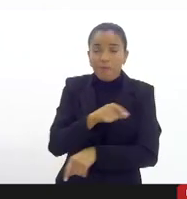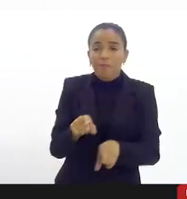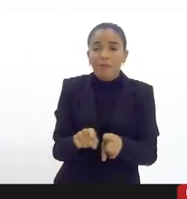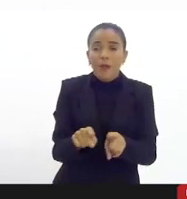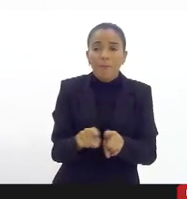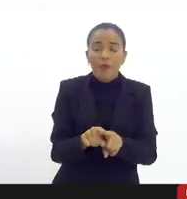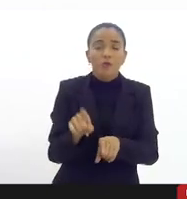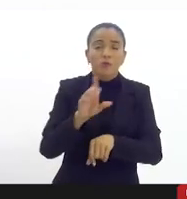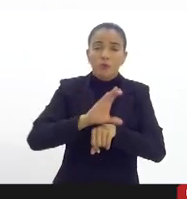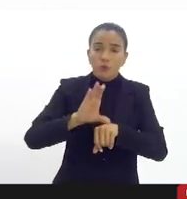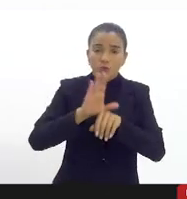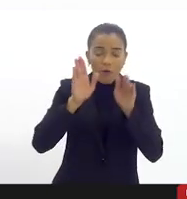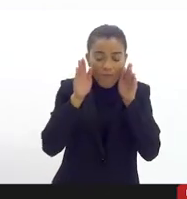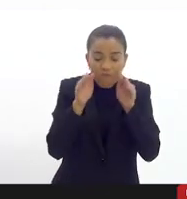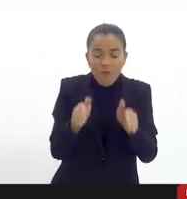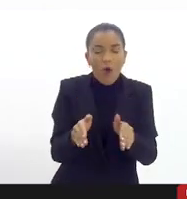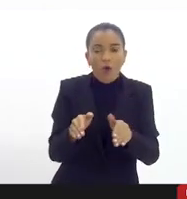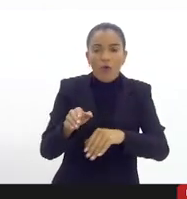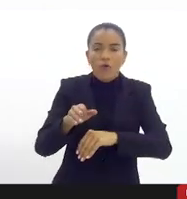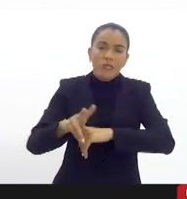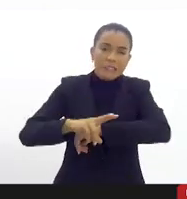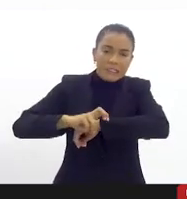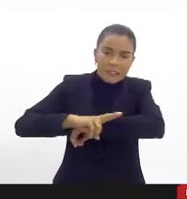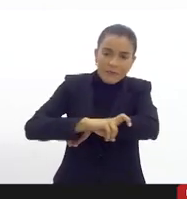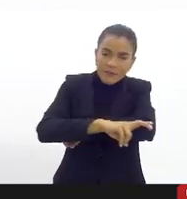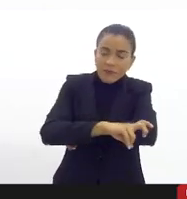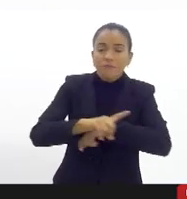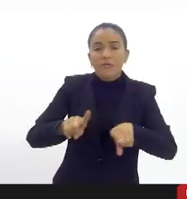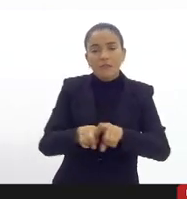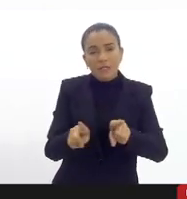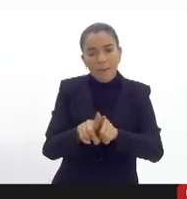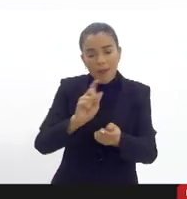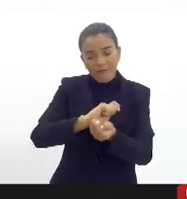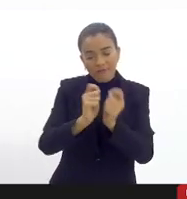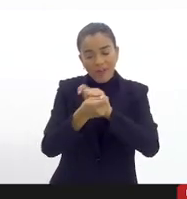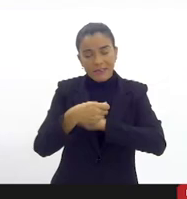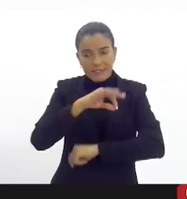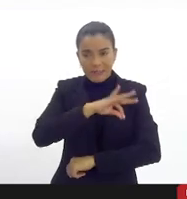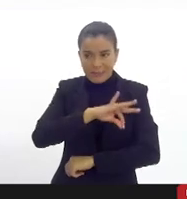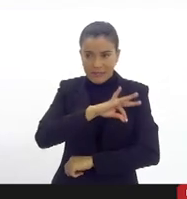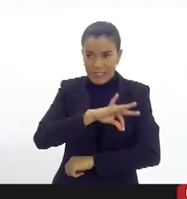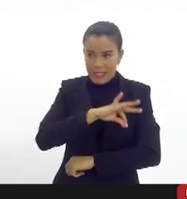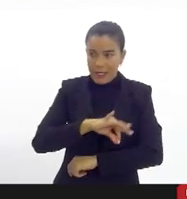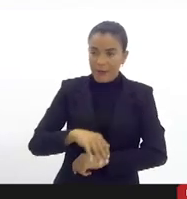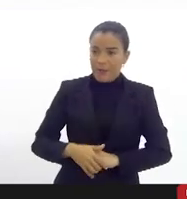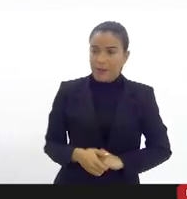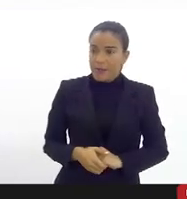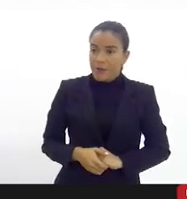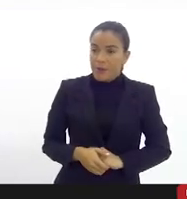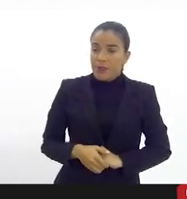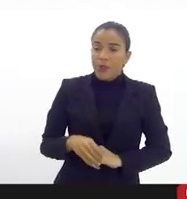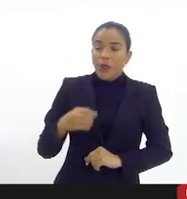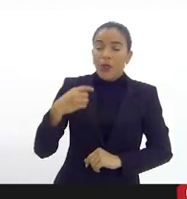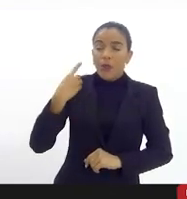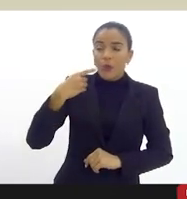é o foco né de infraestrutura Mas também de compressão de Salários então a gente